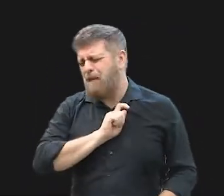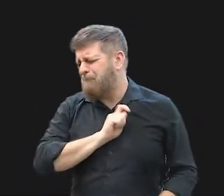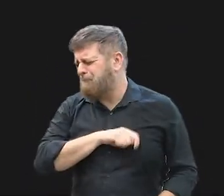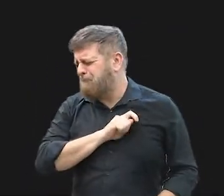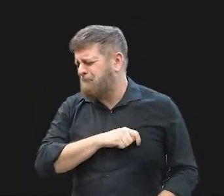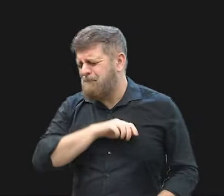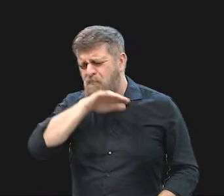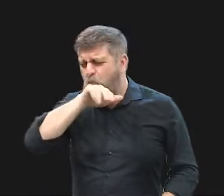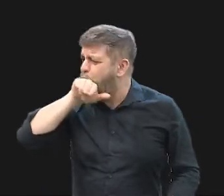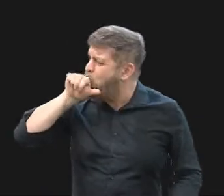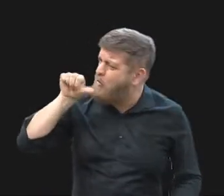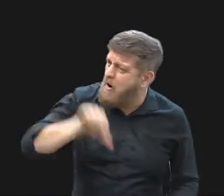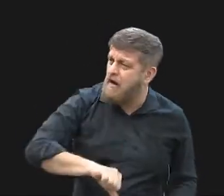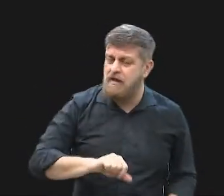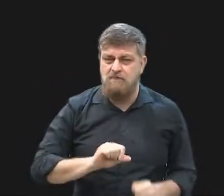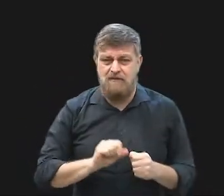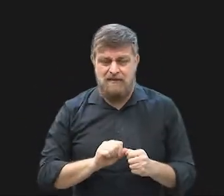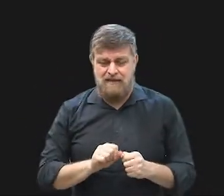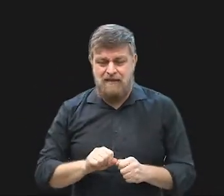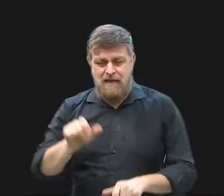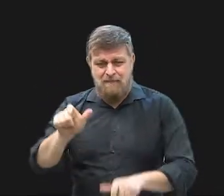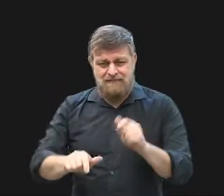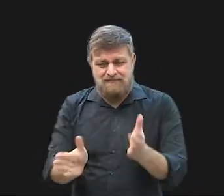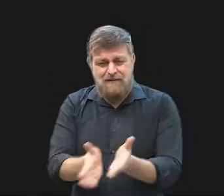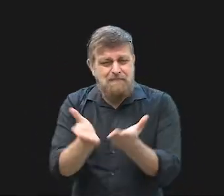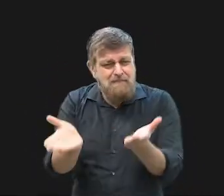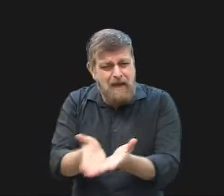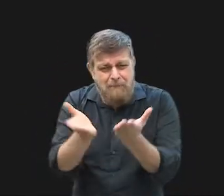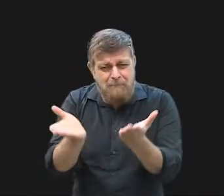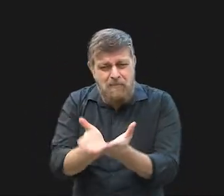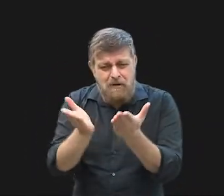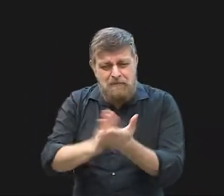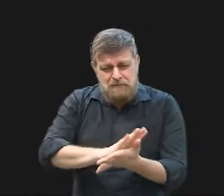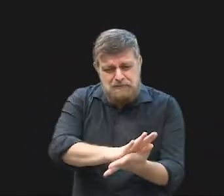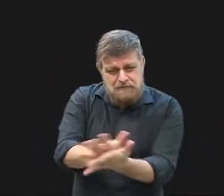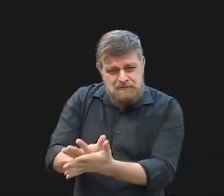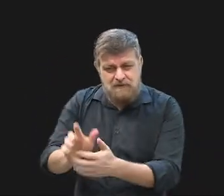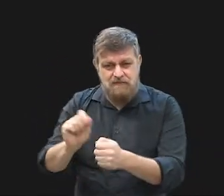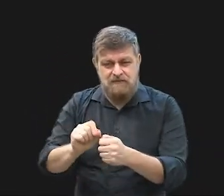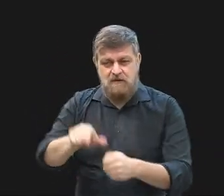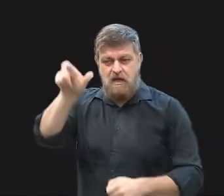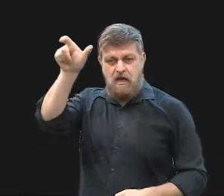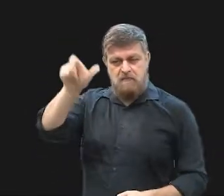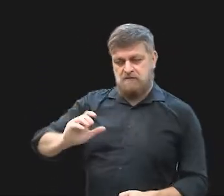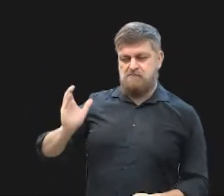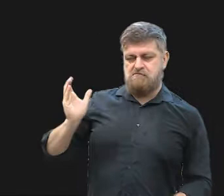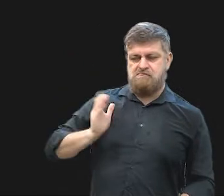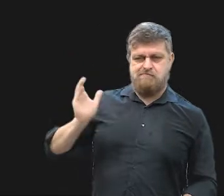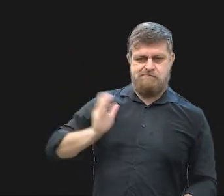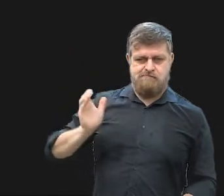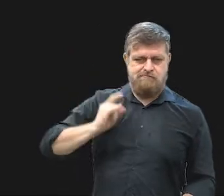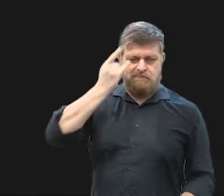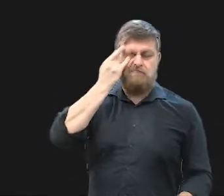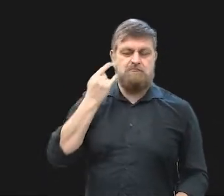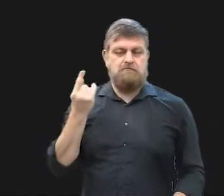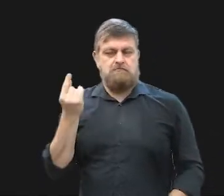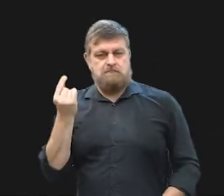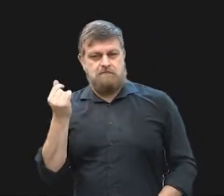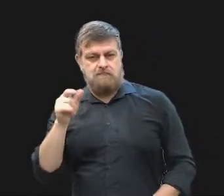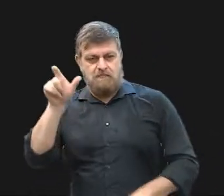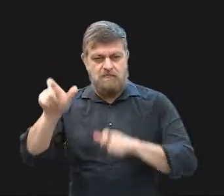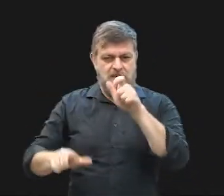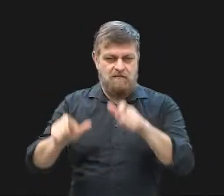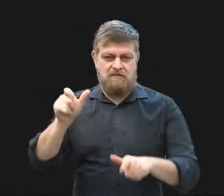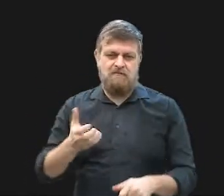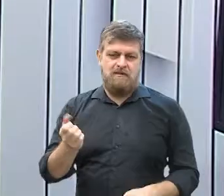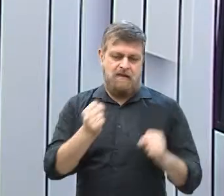grande que gera pobreza, enfim, que só traz benefícios para aqueles grupos específicos e para quem quer se